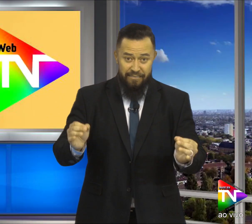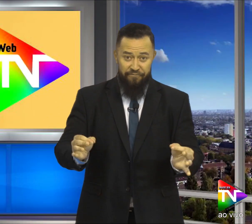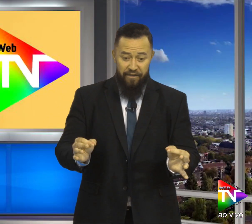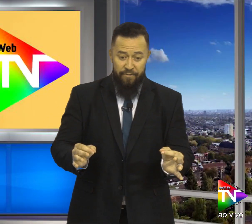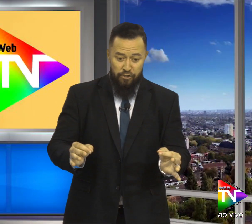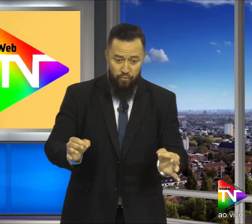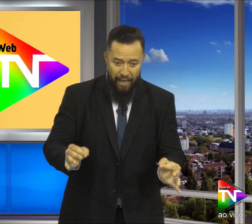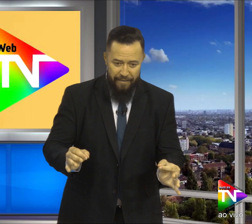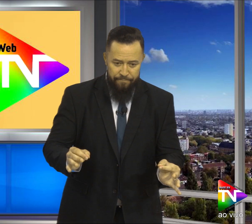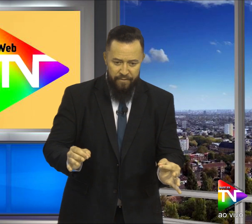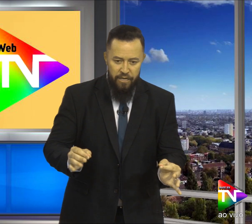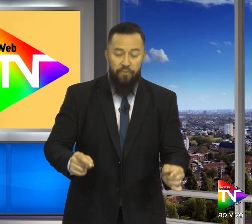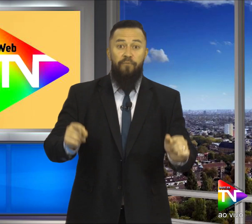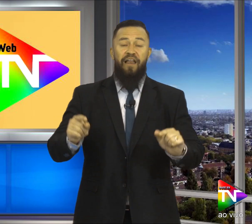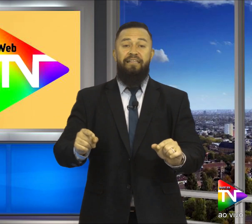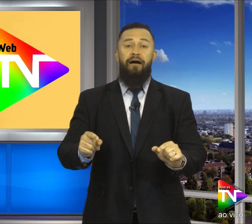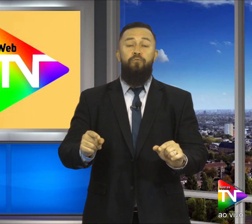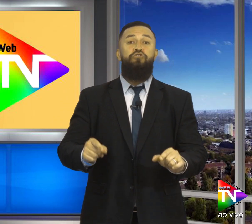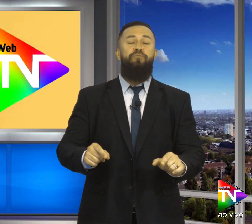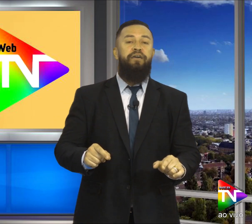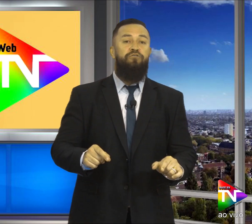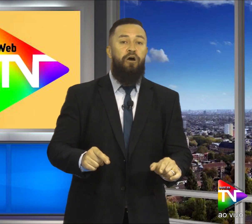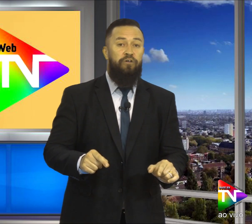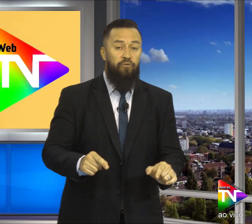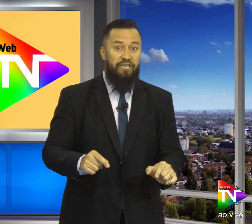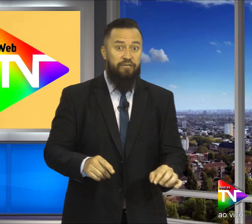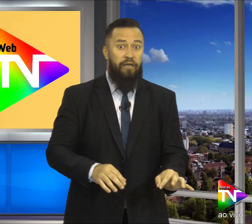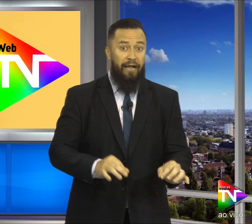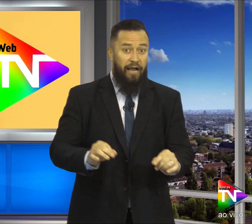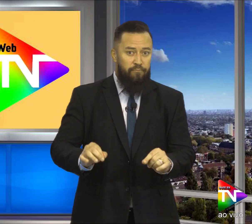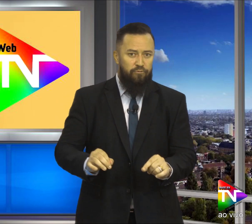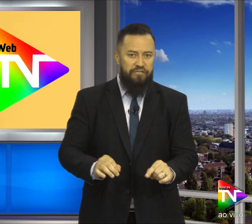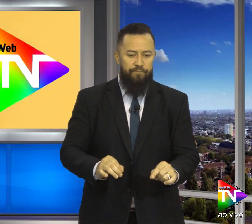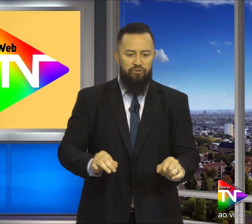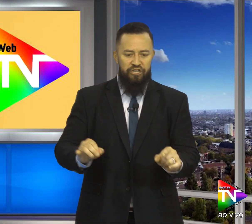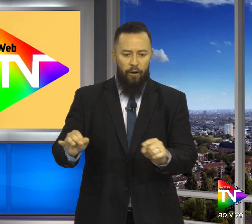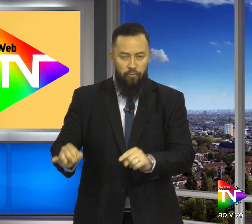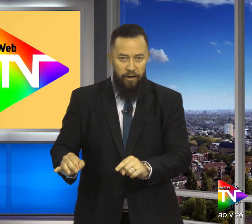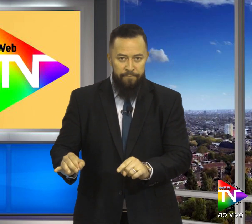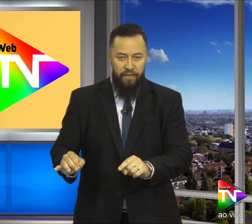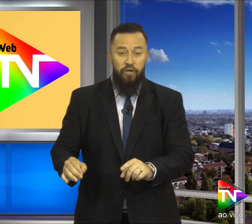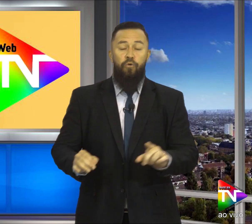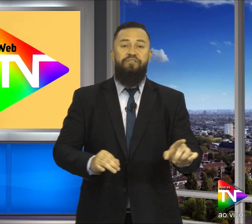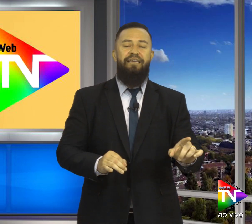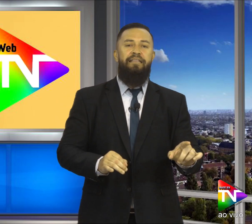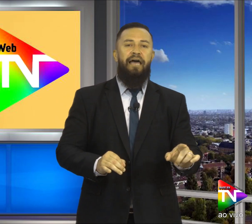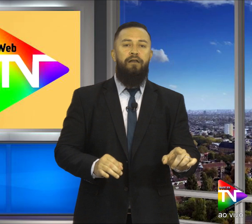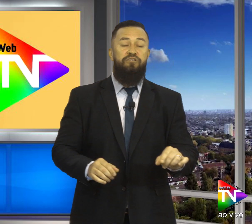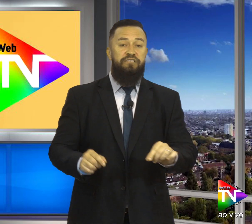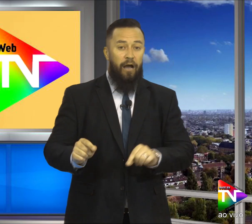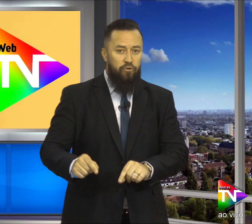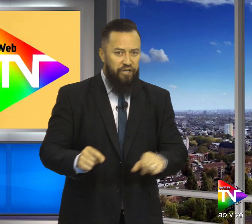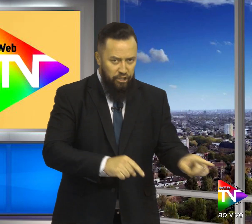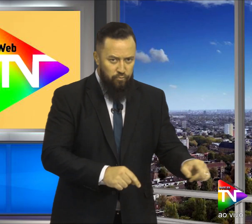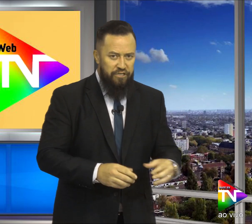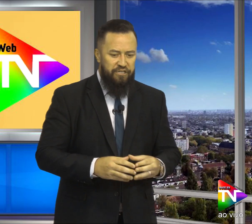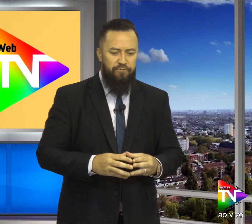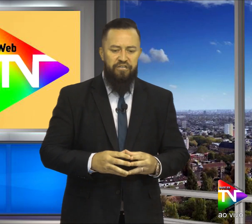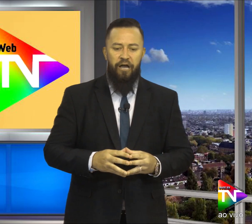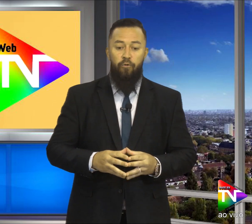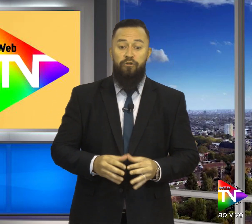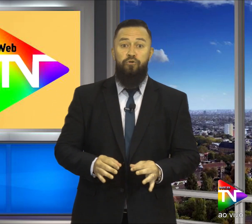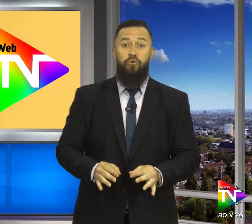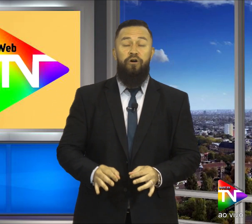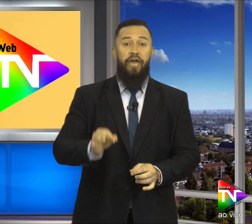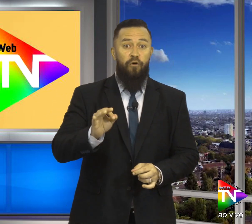nessa terça-feira abençoada? Vamos falar da última reunião que aconteceu na Câmara Municipal de Janaúba? O secretário de Saúde aqui do